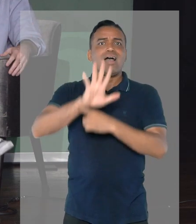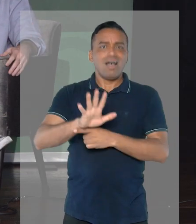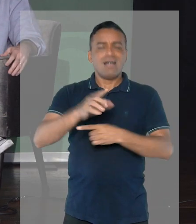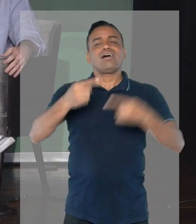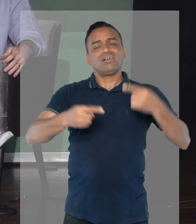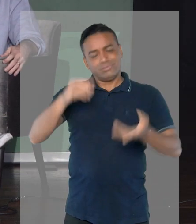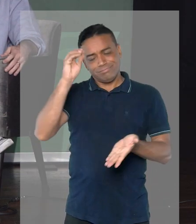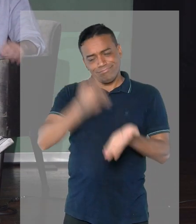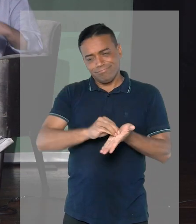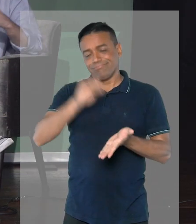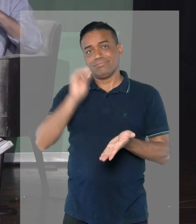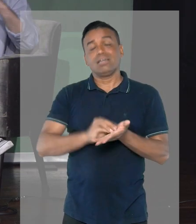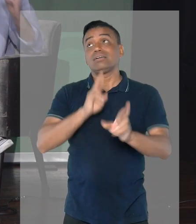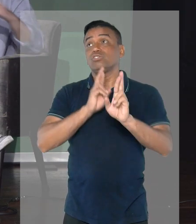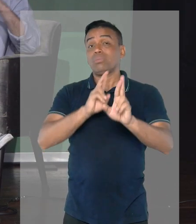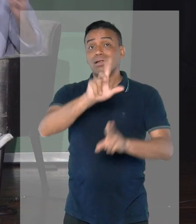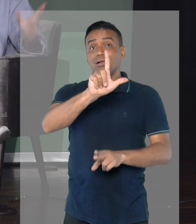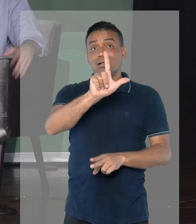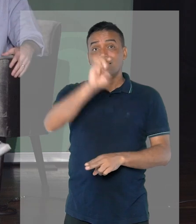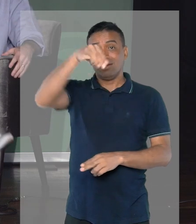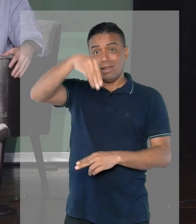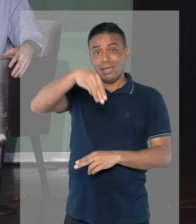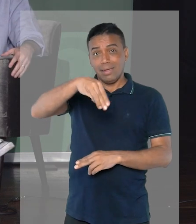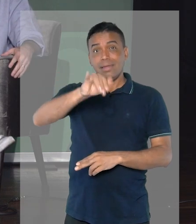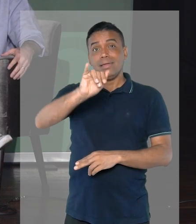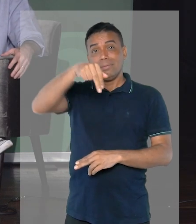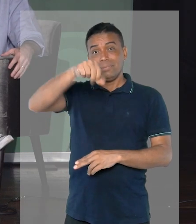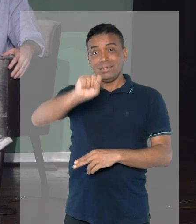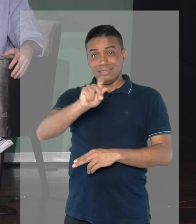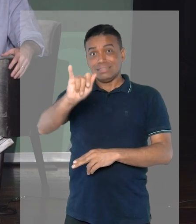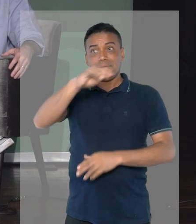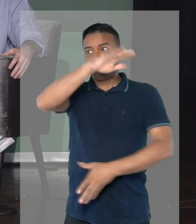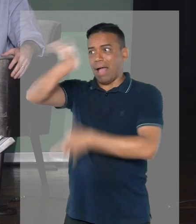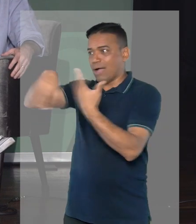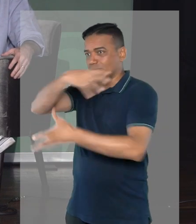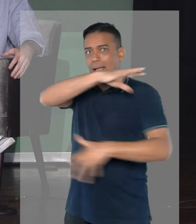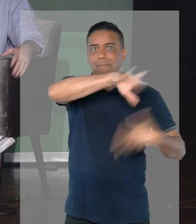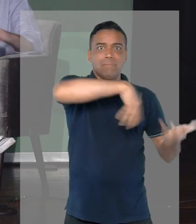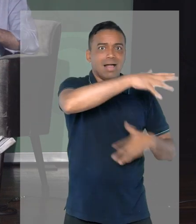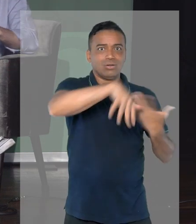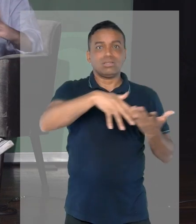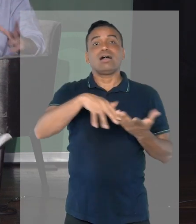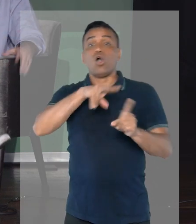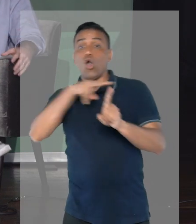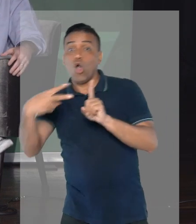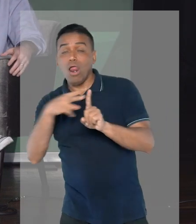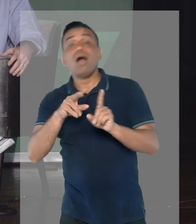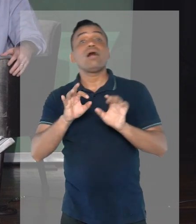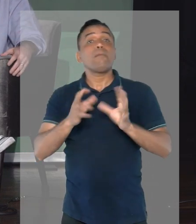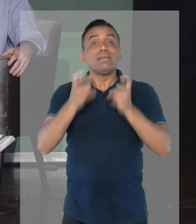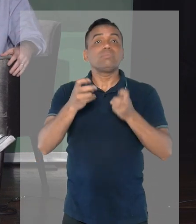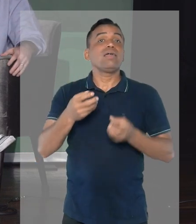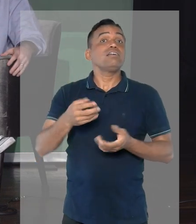falta, né? Tomara que o Leminski consiga bagunçar o coreto de todos os lados, para que o pessoal olhe de fato, porque precisa de ser visto,